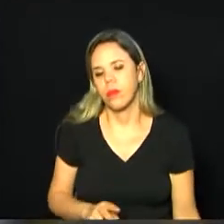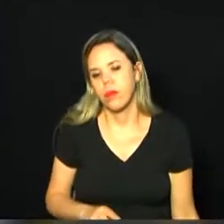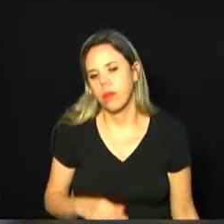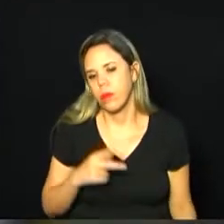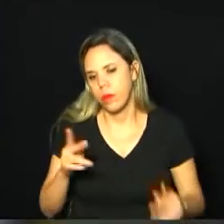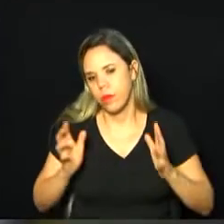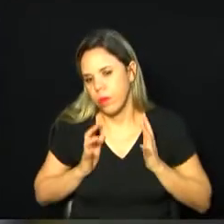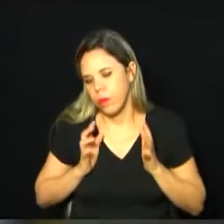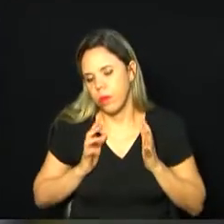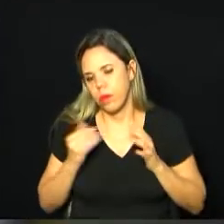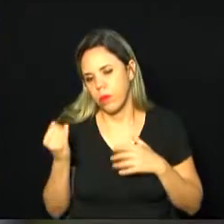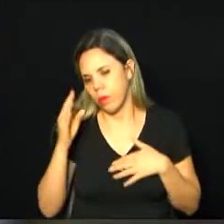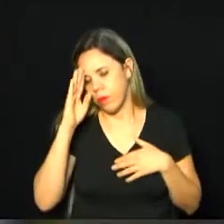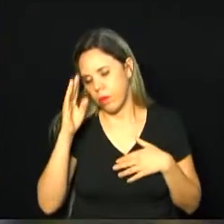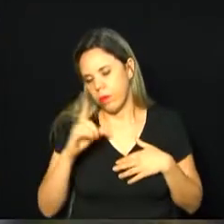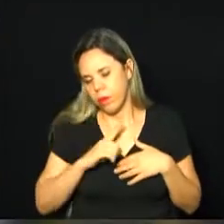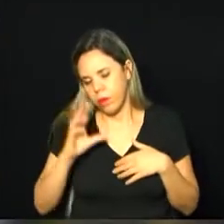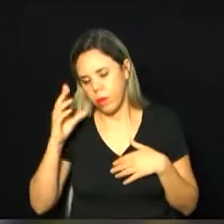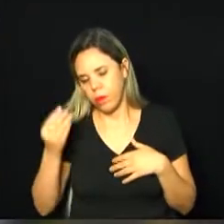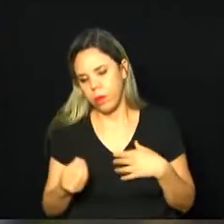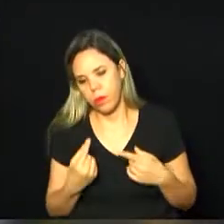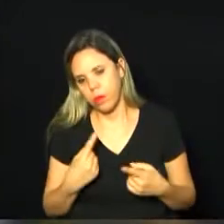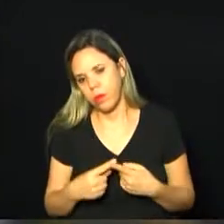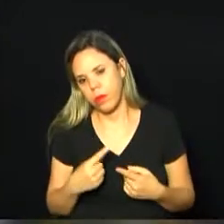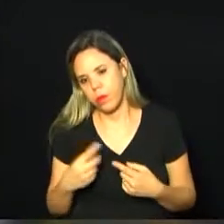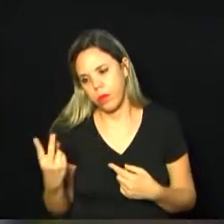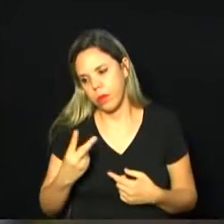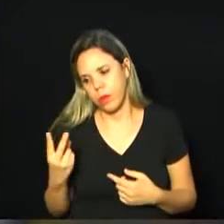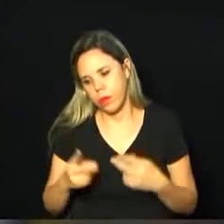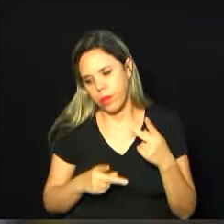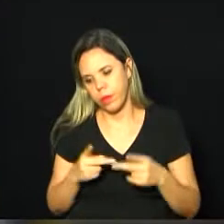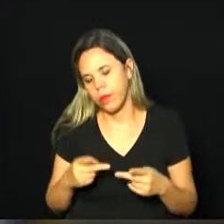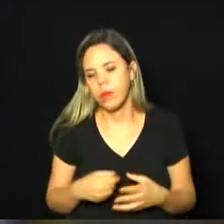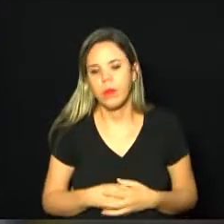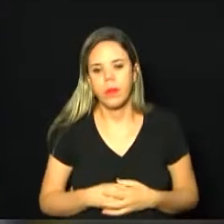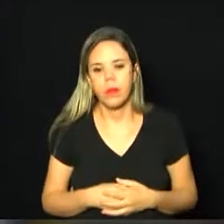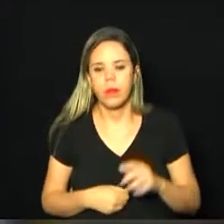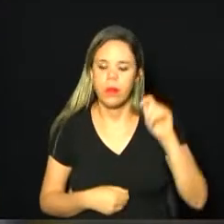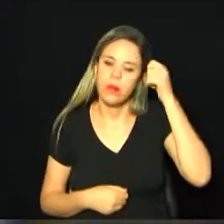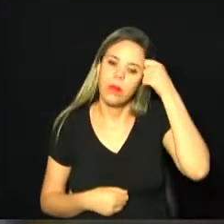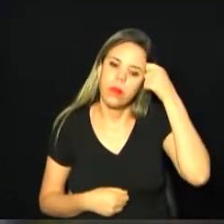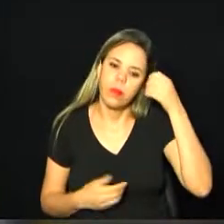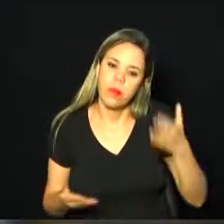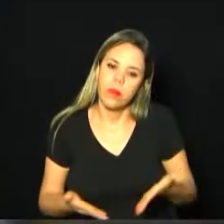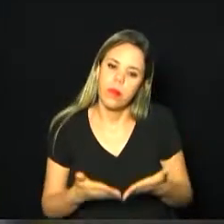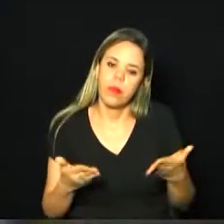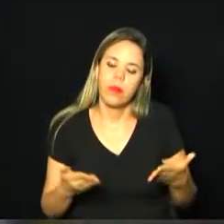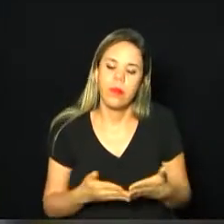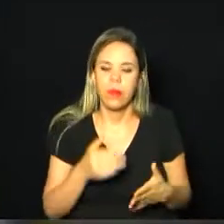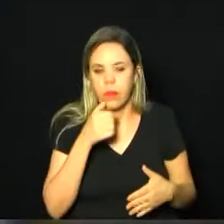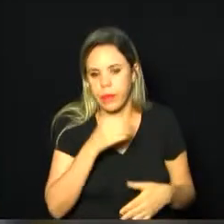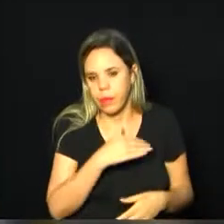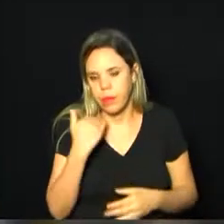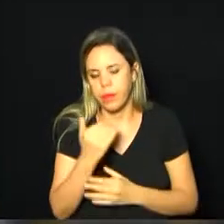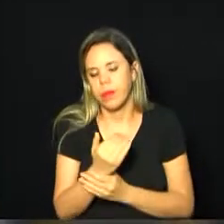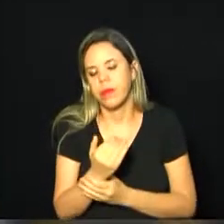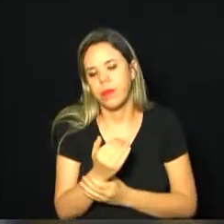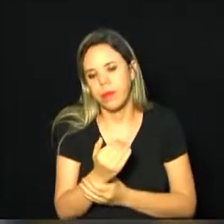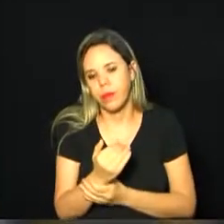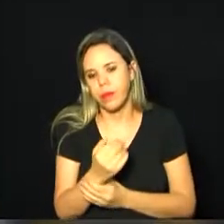classe alta então é fundamental que a gente entenda Por que que os dois lados que são negros e são pobres estão morrendo